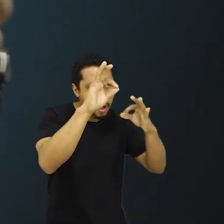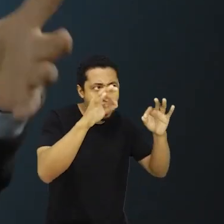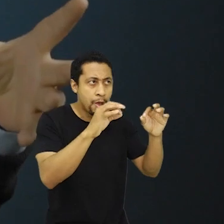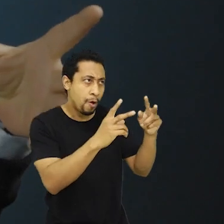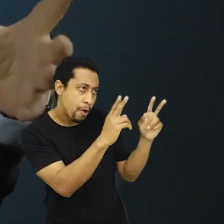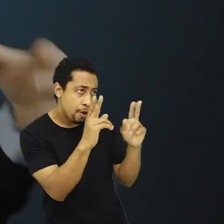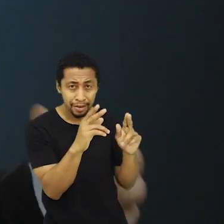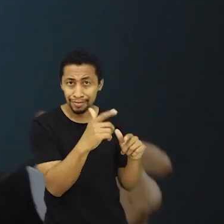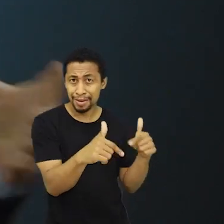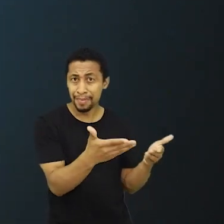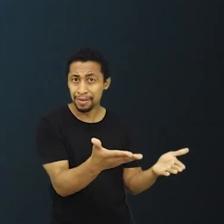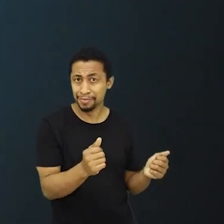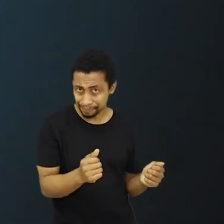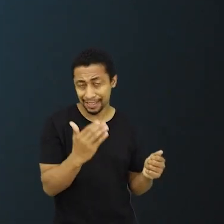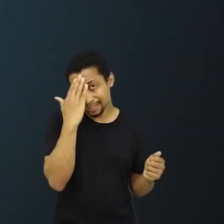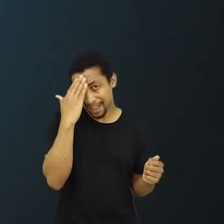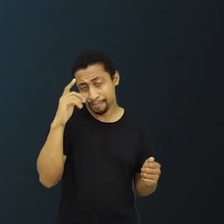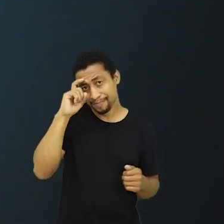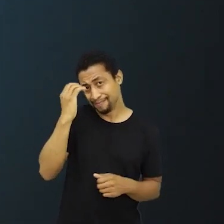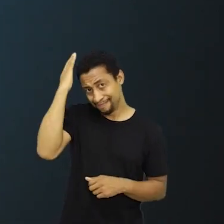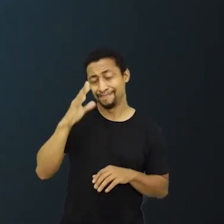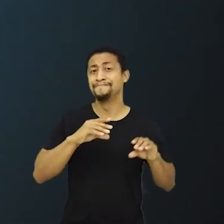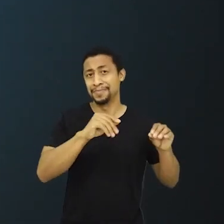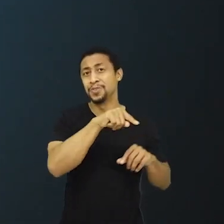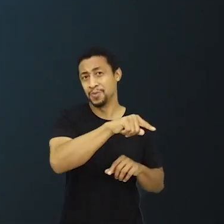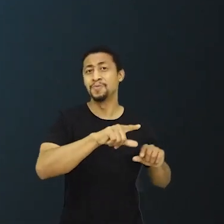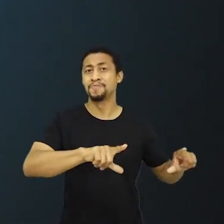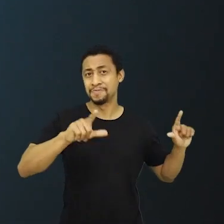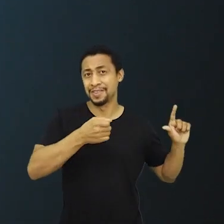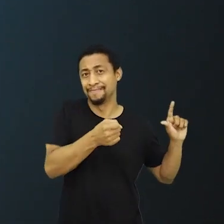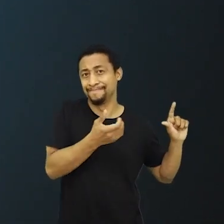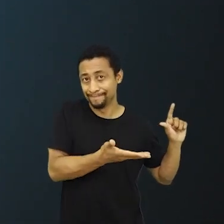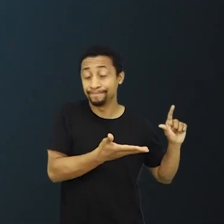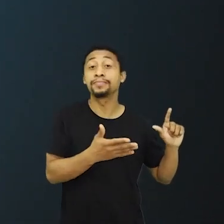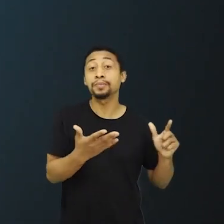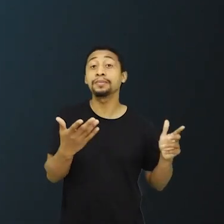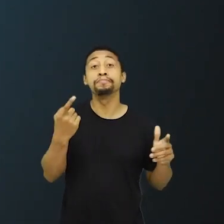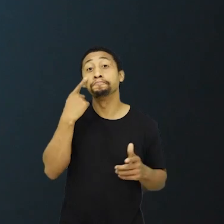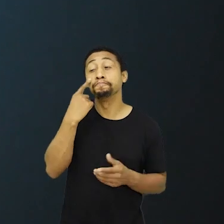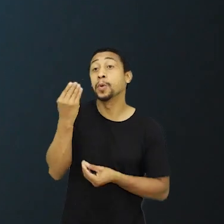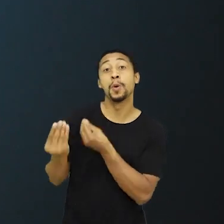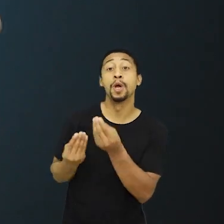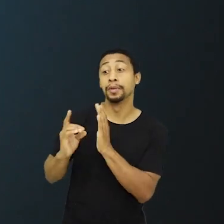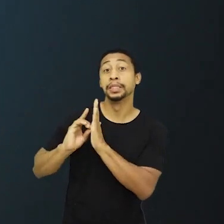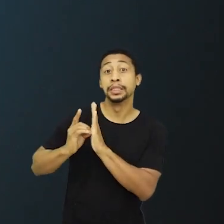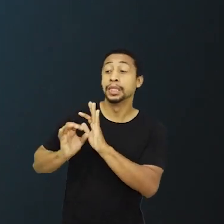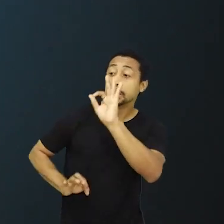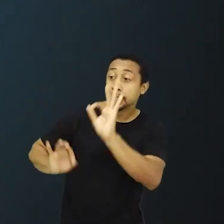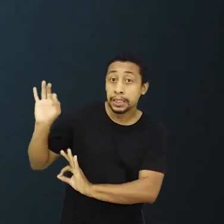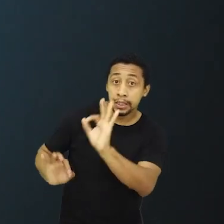Então o que a gente fez foi organizar esse acervo digital e pensar na mediação e extroversão desse